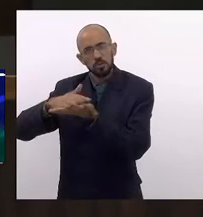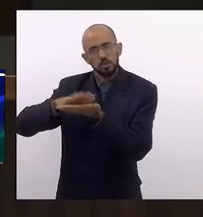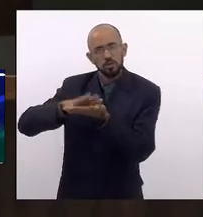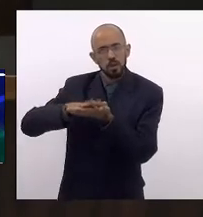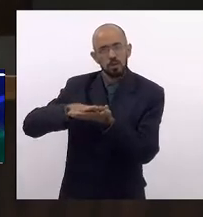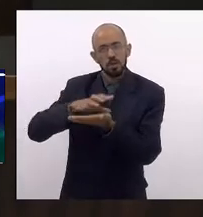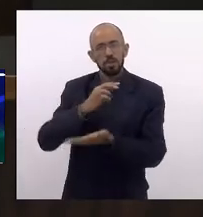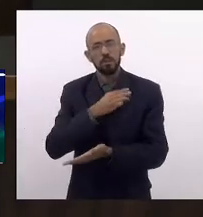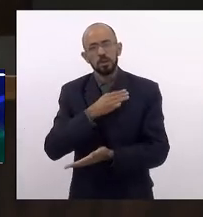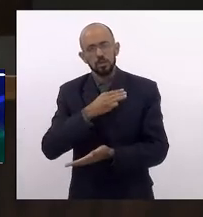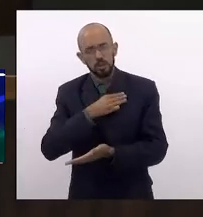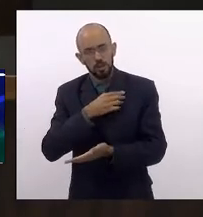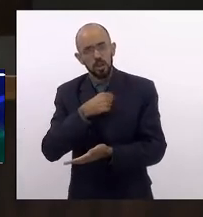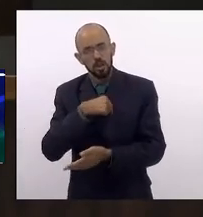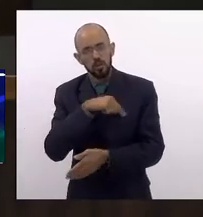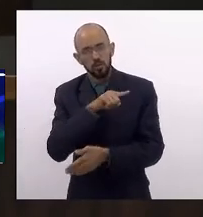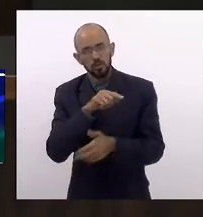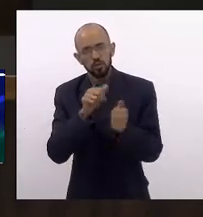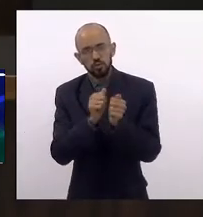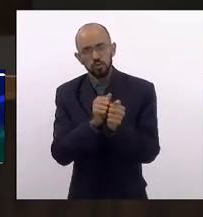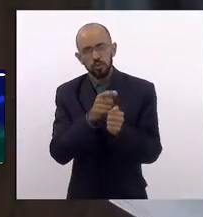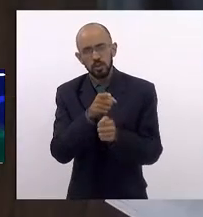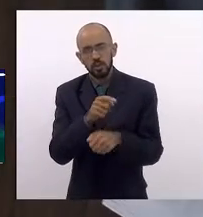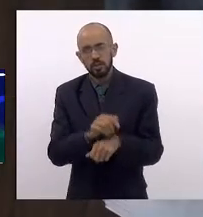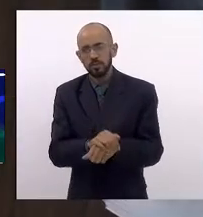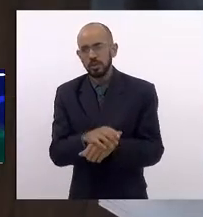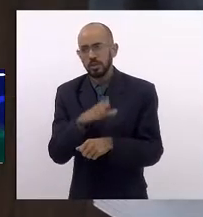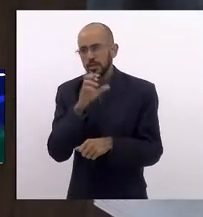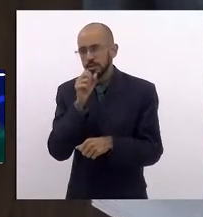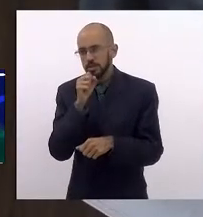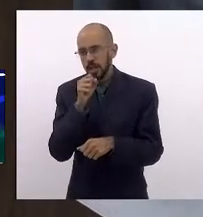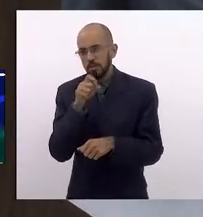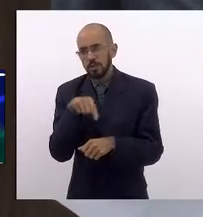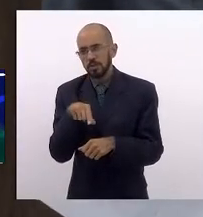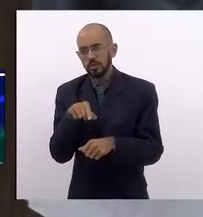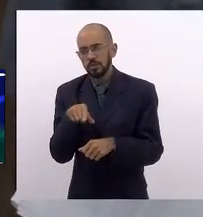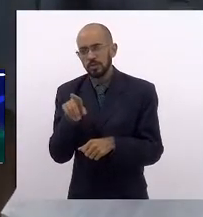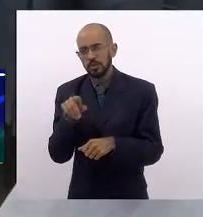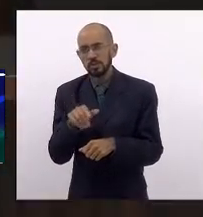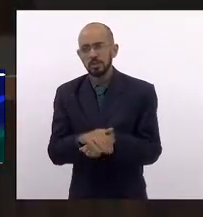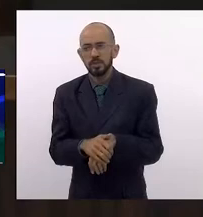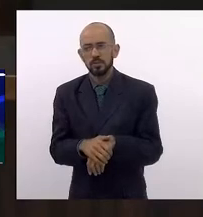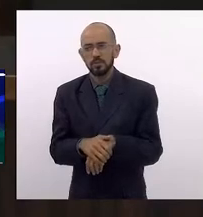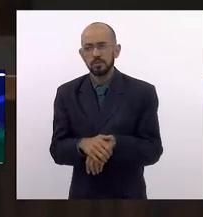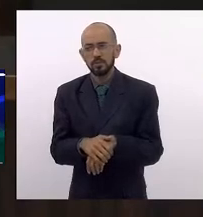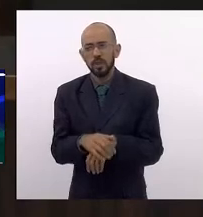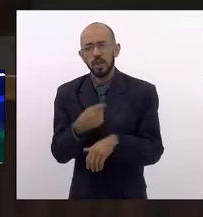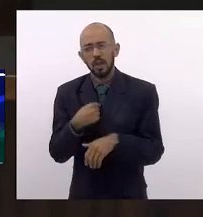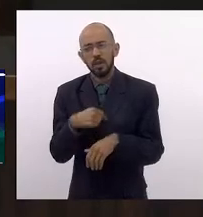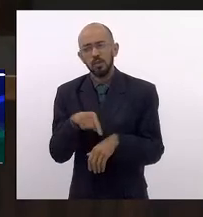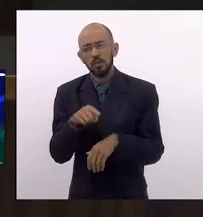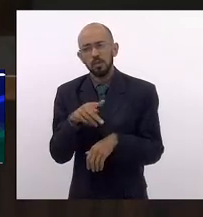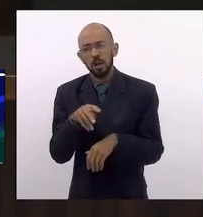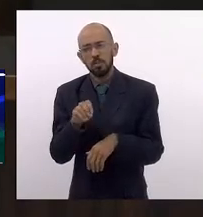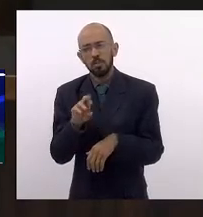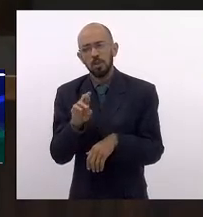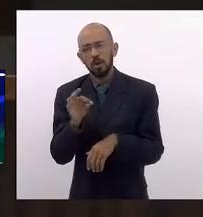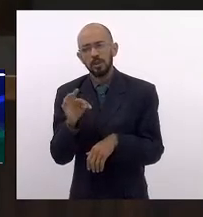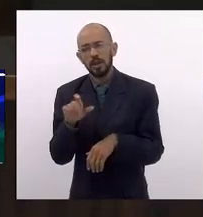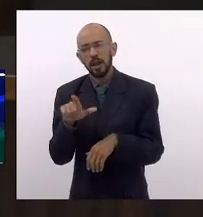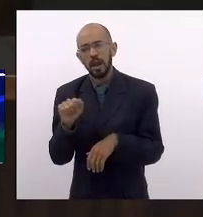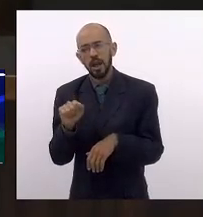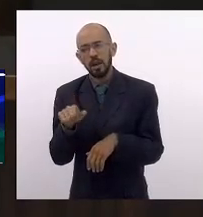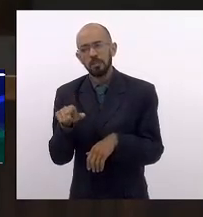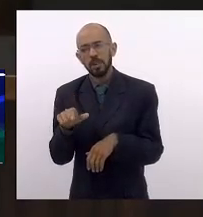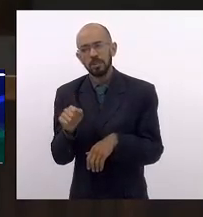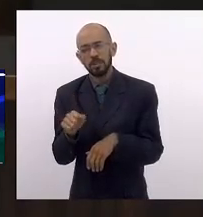sábado um coelho sábado vossa excelência' Império Serrano vamos lá o sabor dela mas ele saiu pela esquerda igualzinho